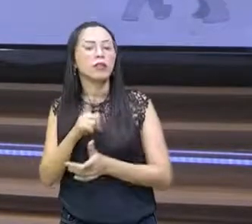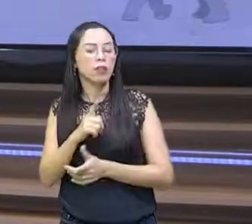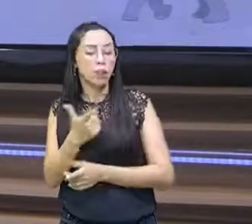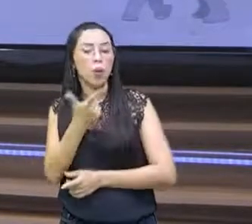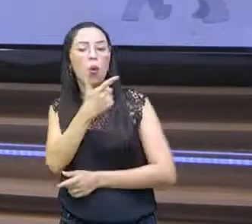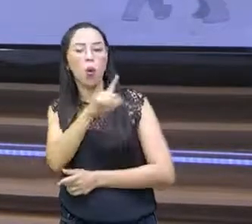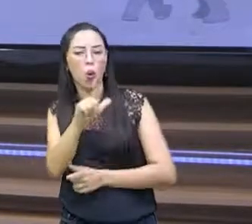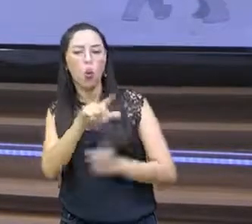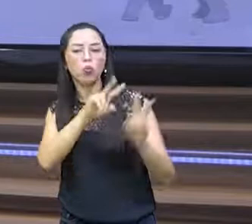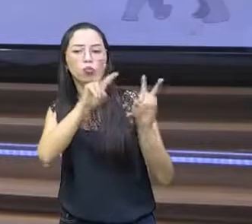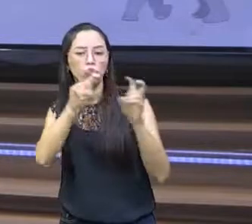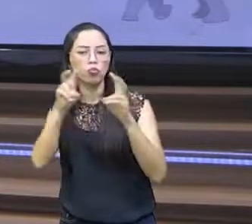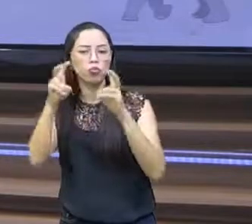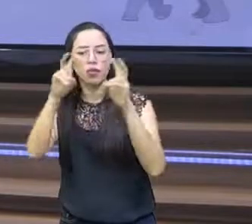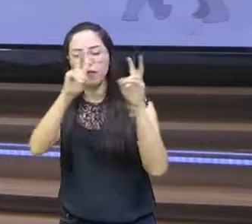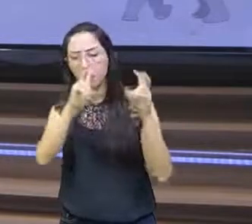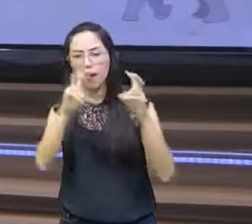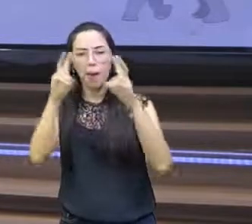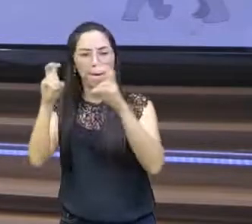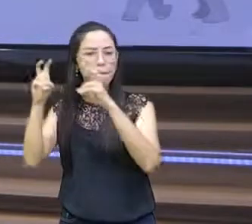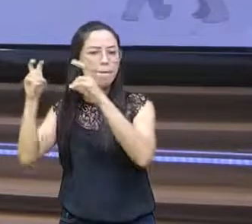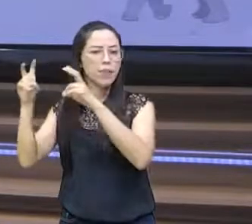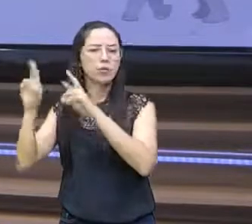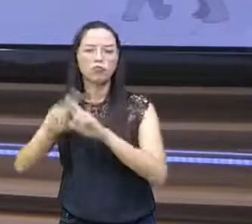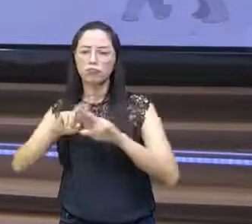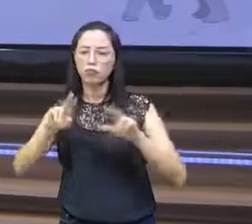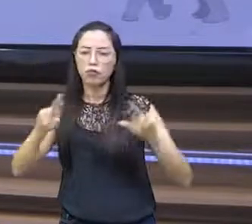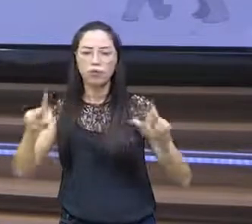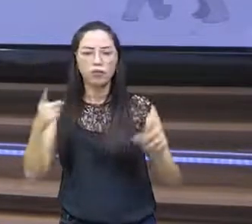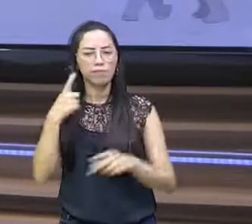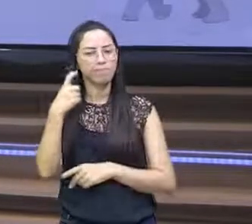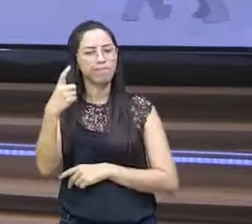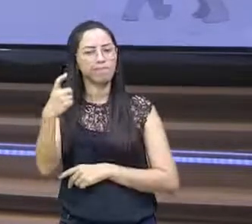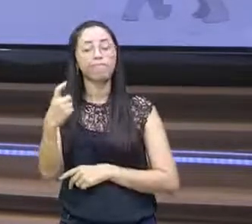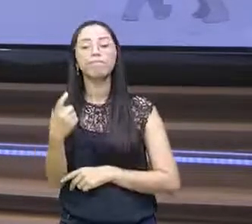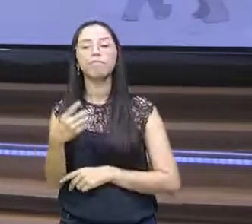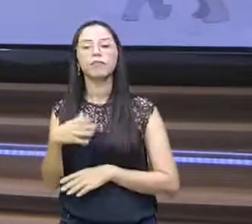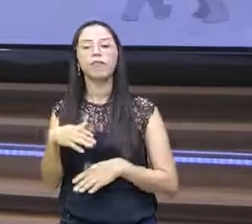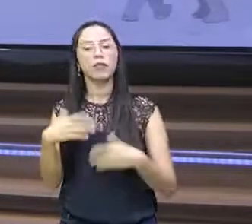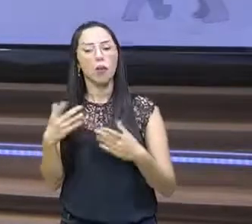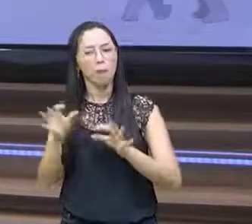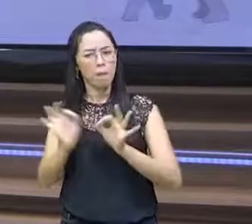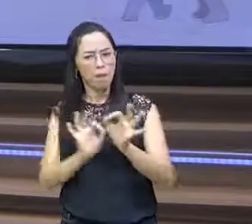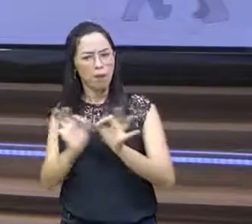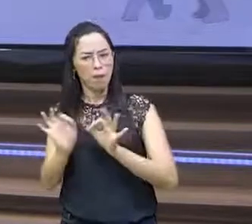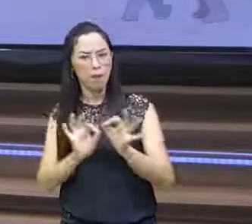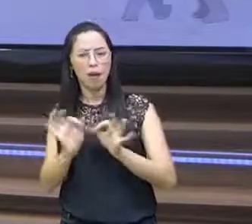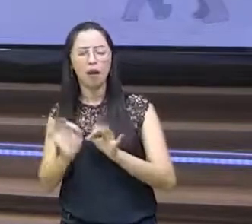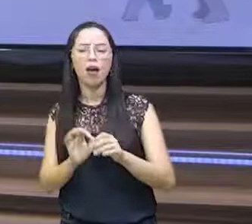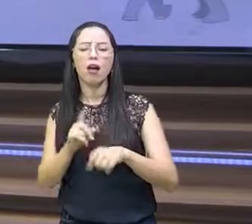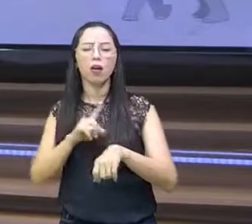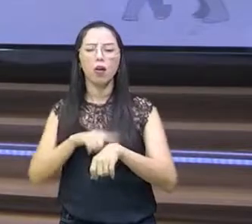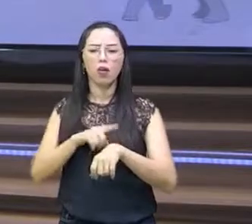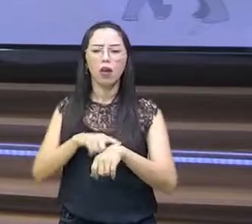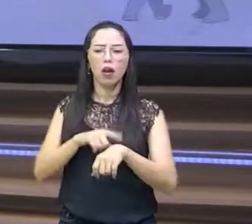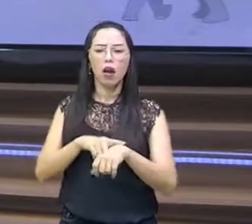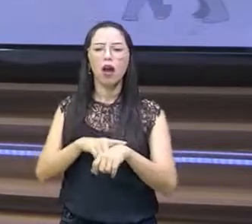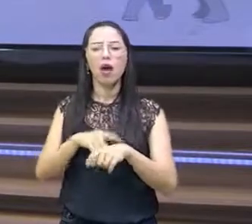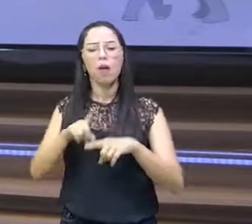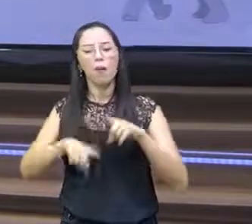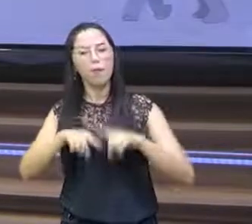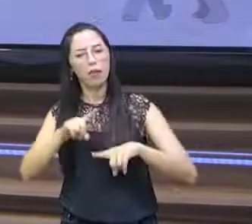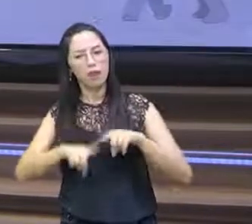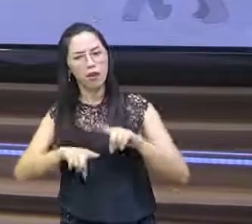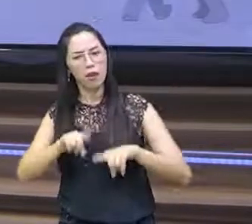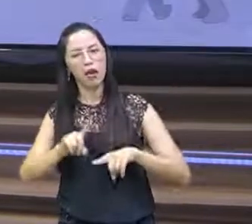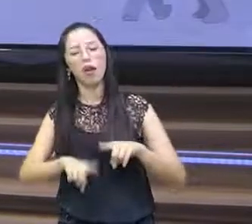muito interessantes para abordar. Então, preparem o caderno de vocês no horário, preparem todo o material, tudo certo,